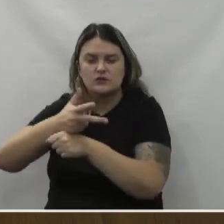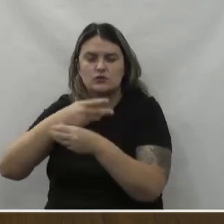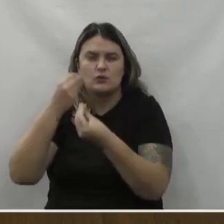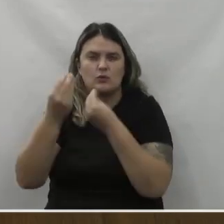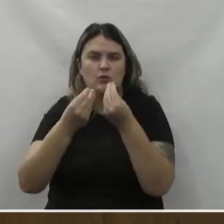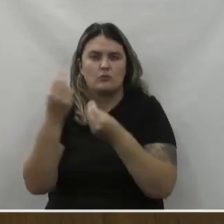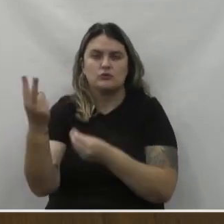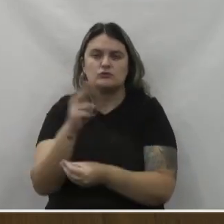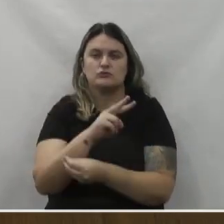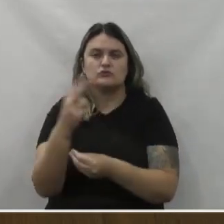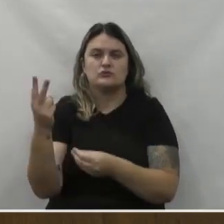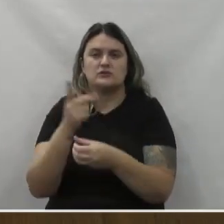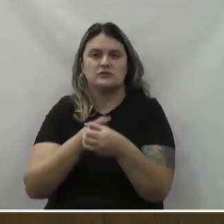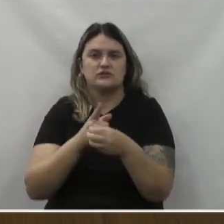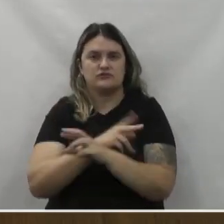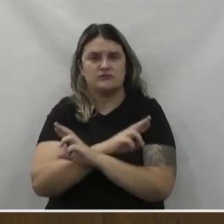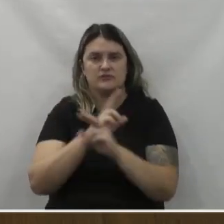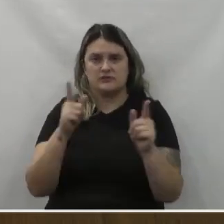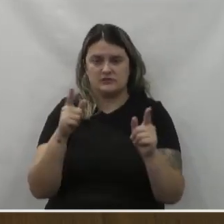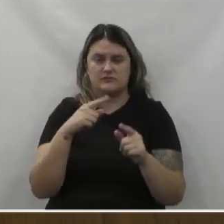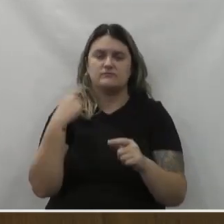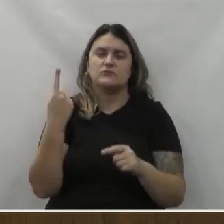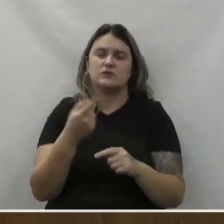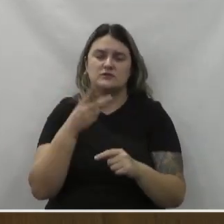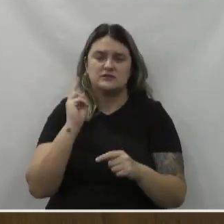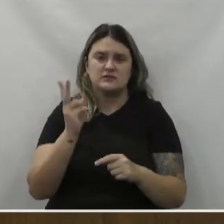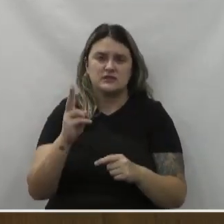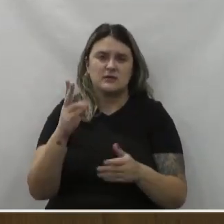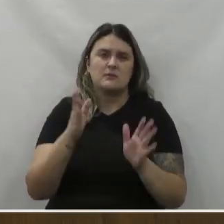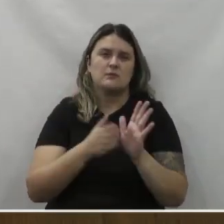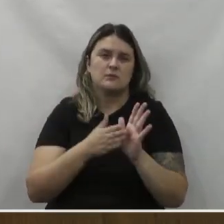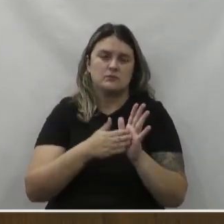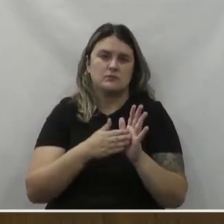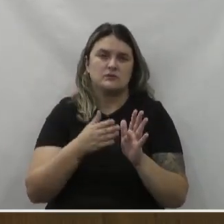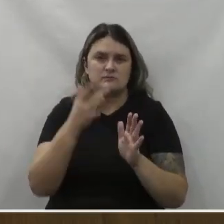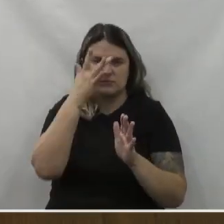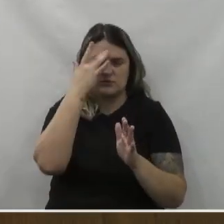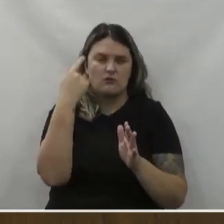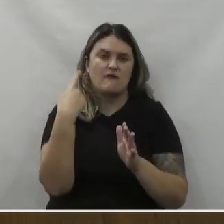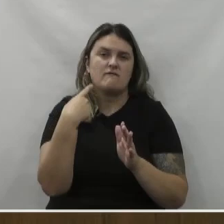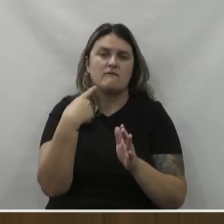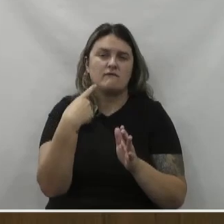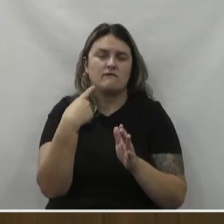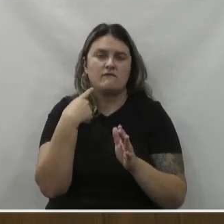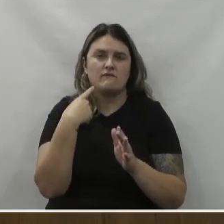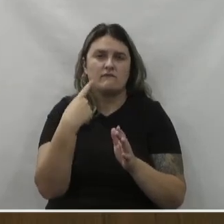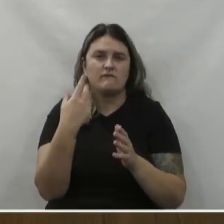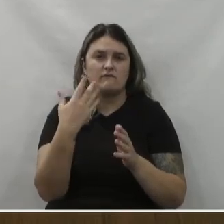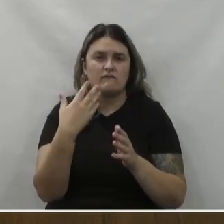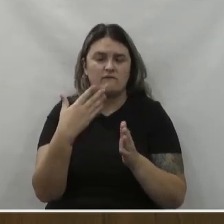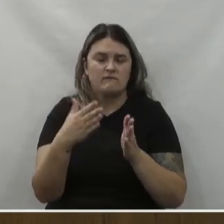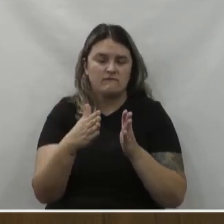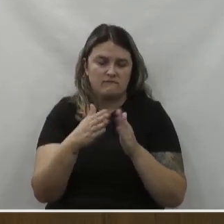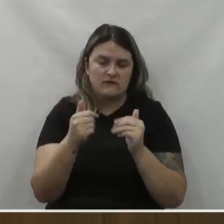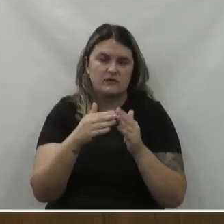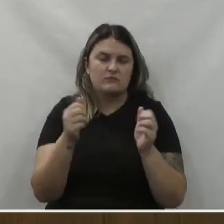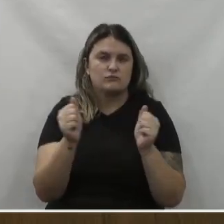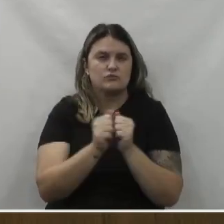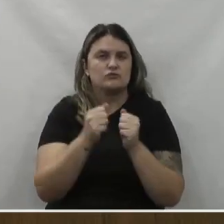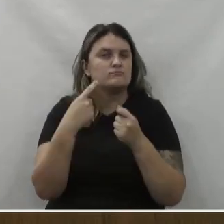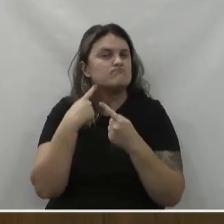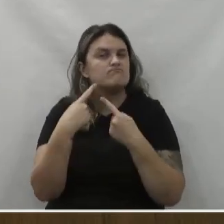nós, vereadores, somos cobrados aí no nosso dia a dia, e dessa vez vários vereadores enganjados,